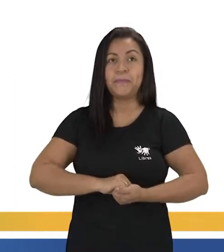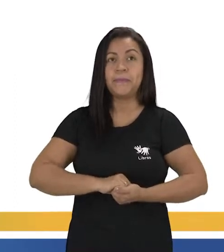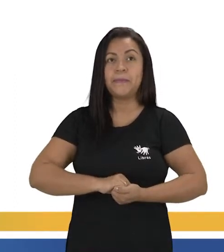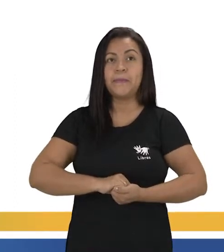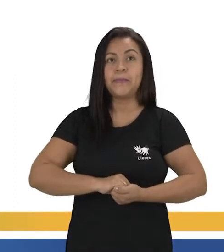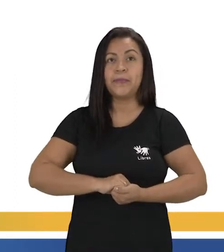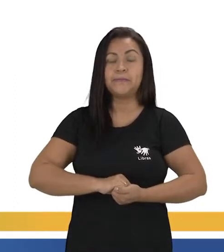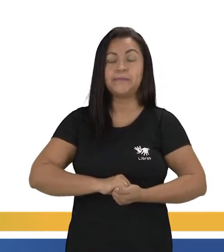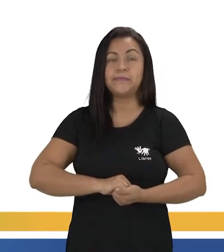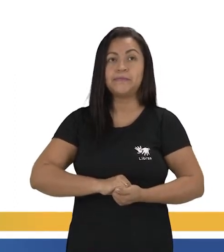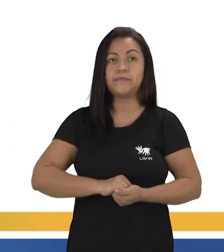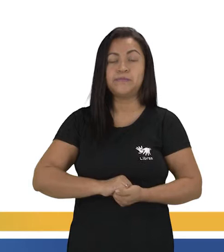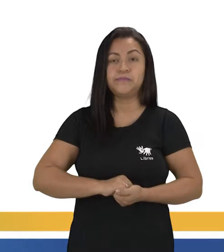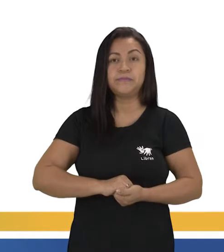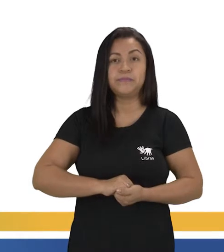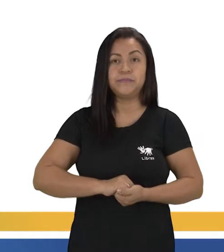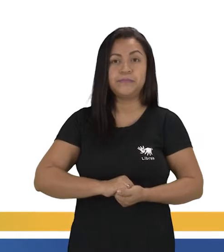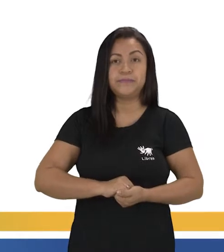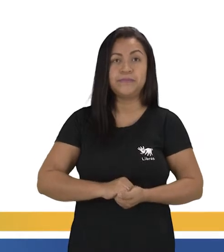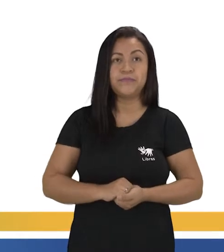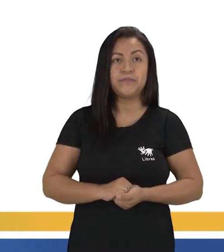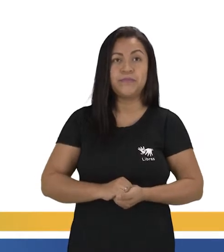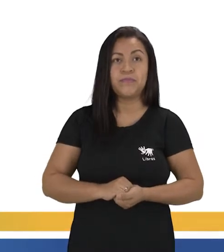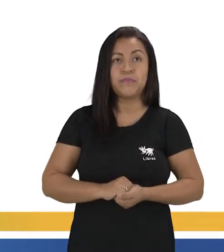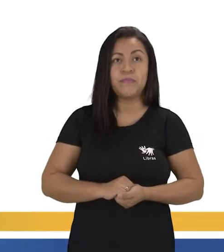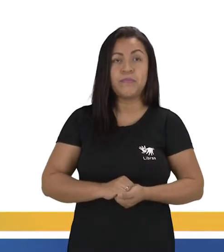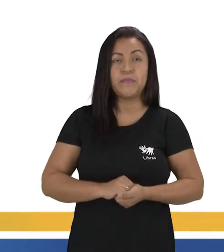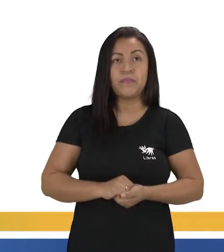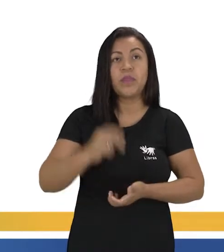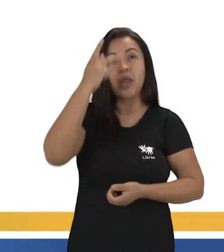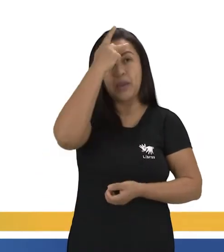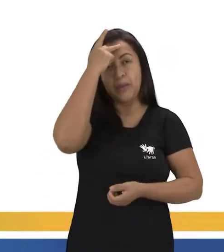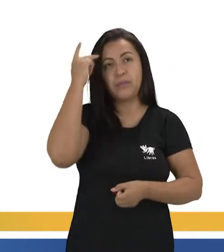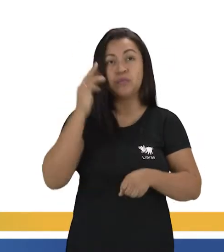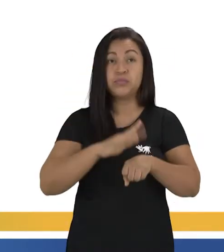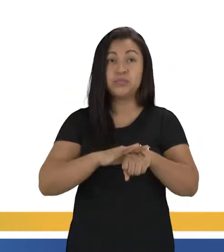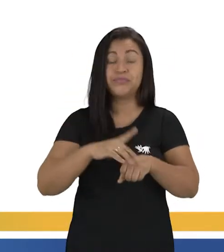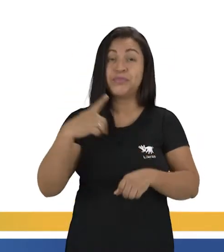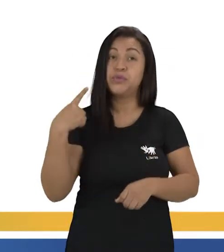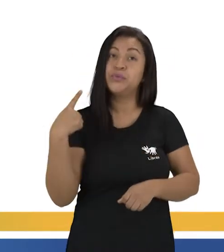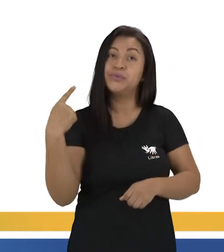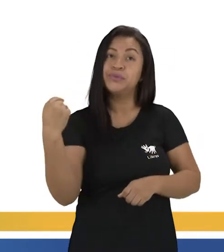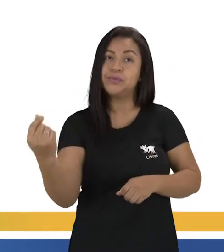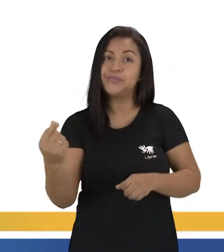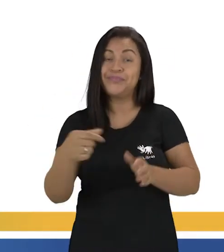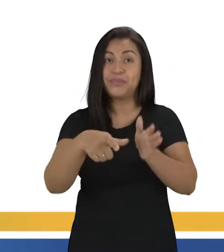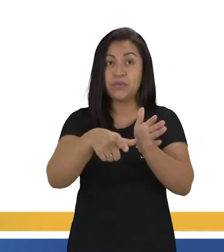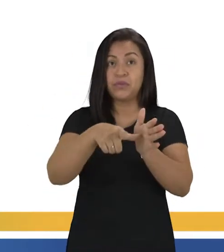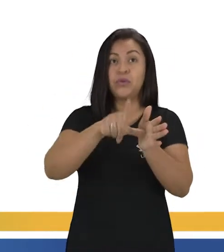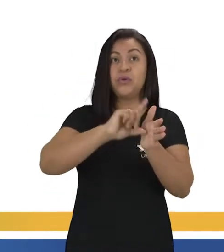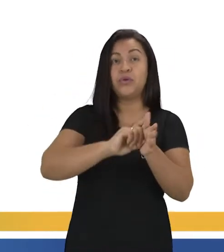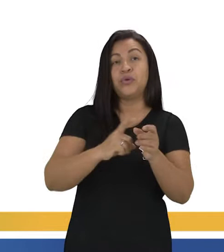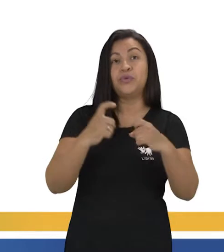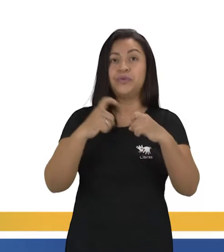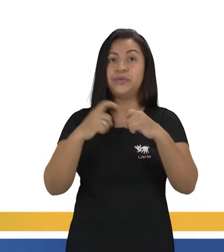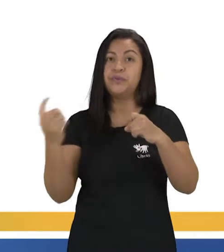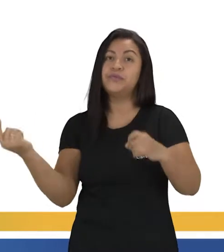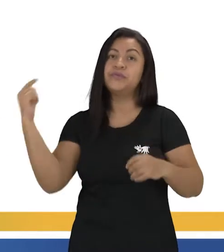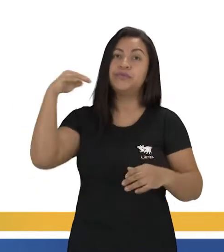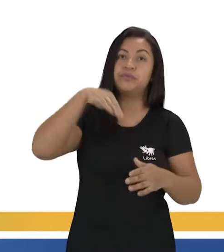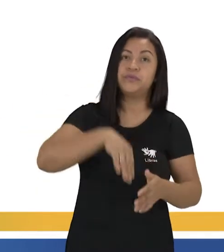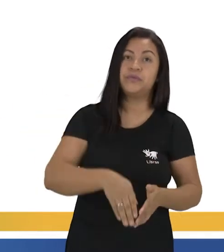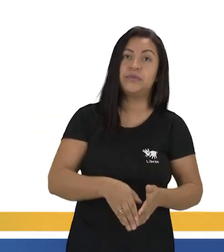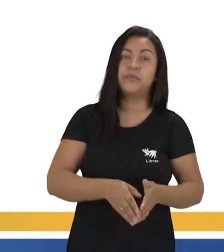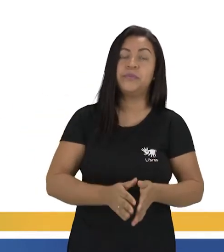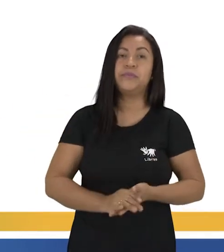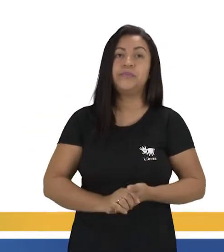The patient had left before the doctor came. O paciente saiu antes do médico chegar.